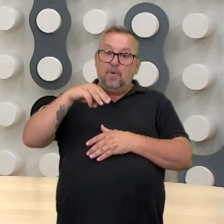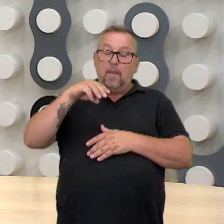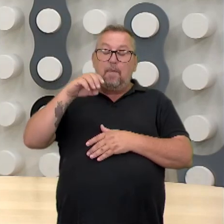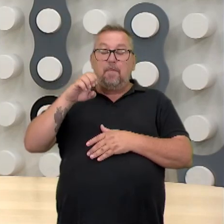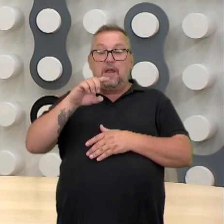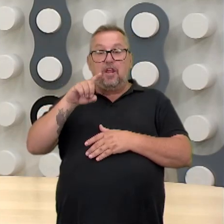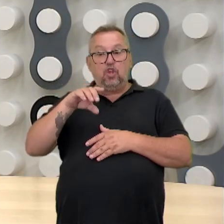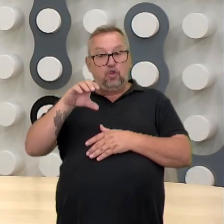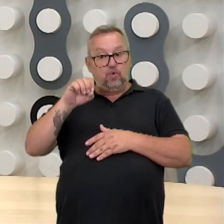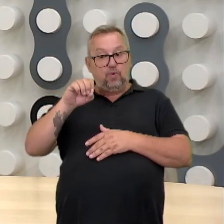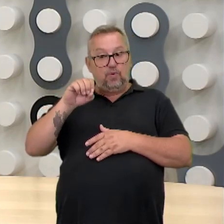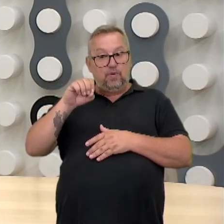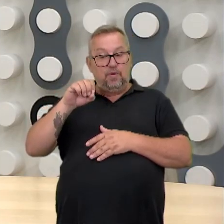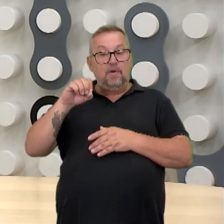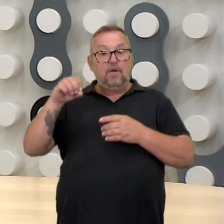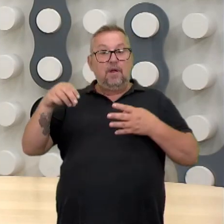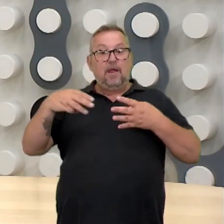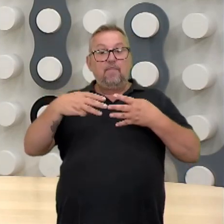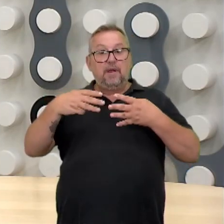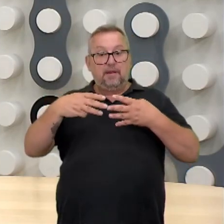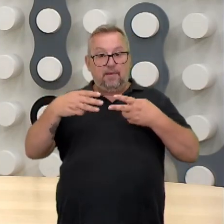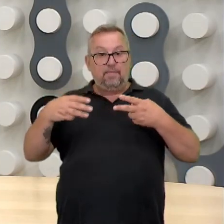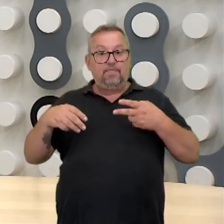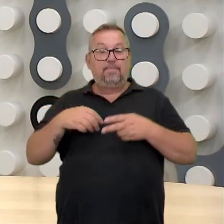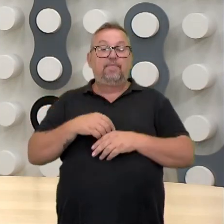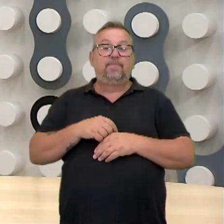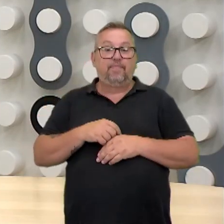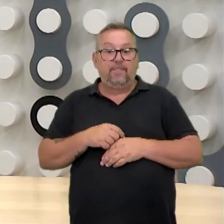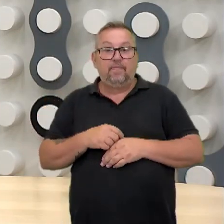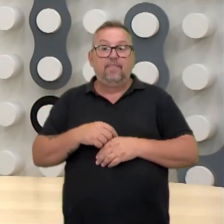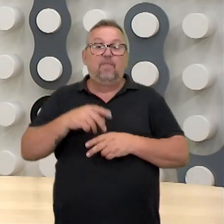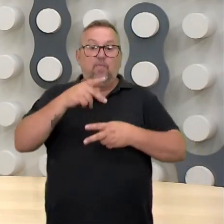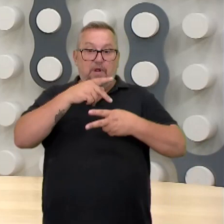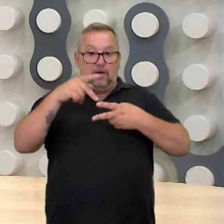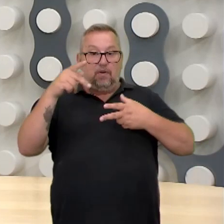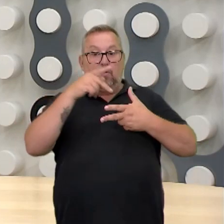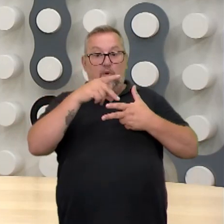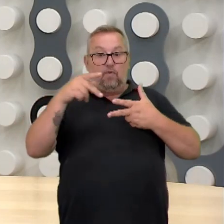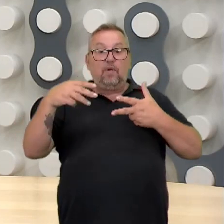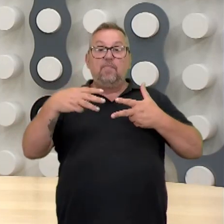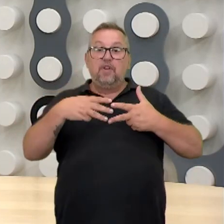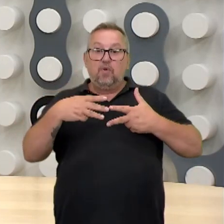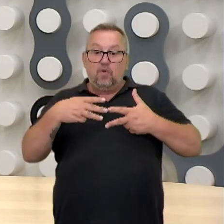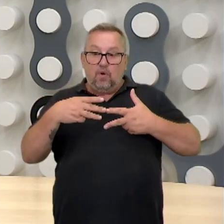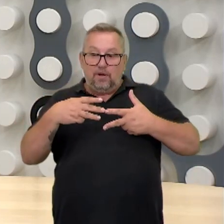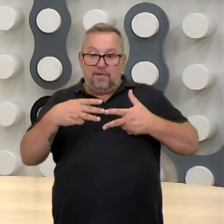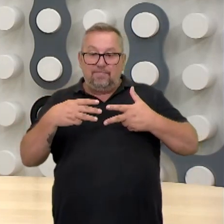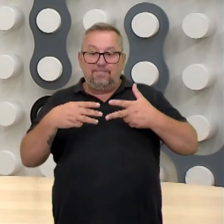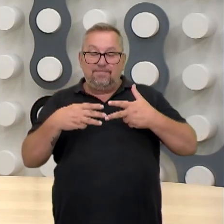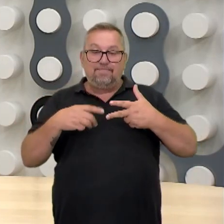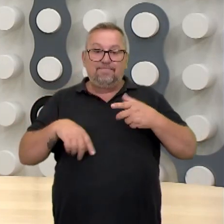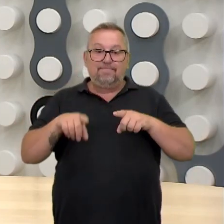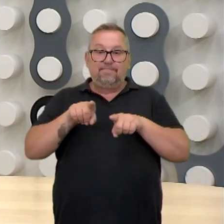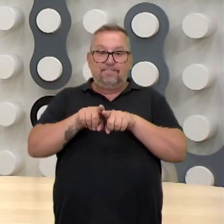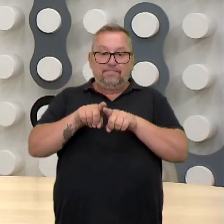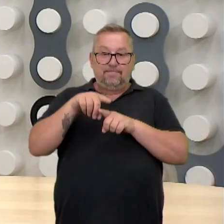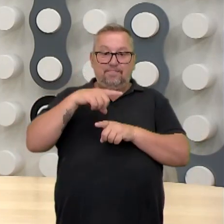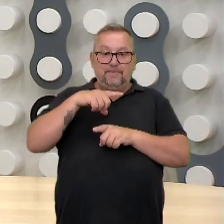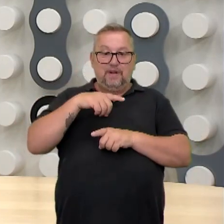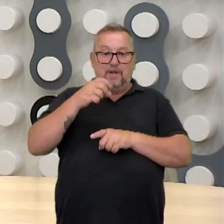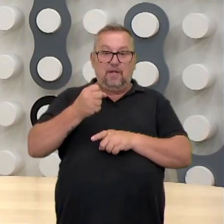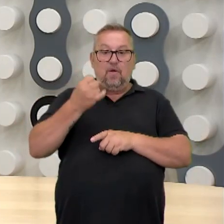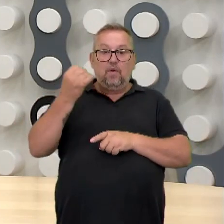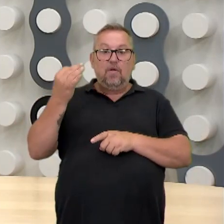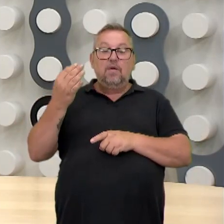entre o mais antigo, que é o Paleozoico, e o mais recente, que é o Cenozoico. Então tem aí, né, um período aí de